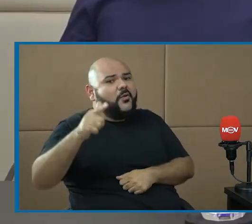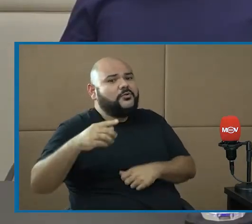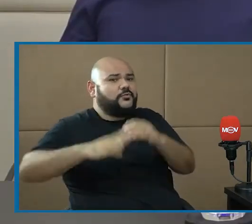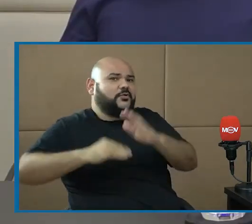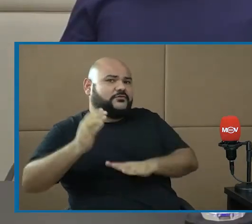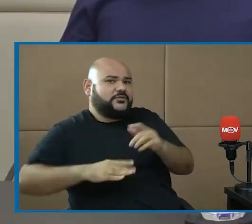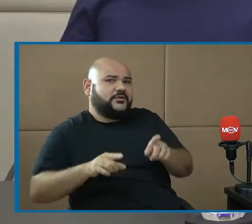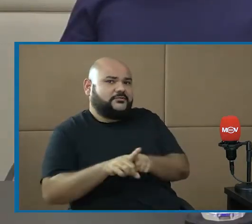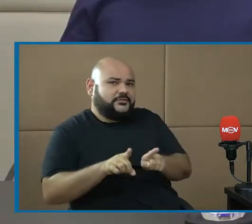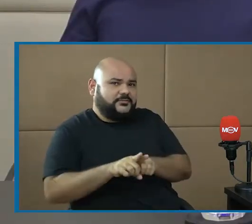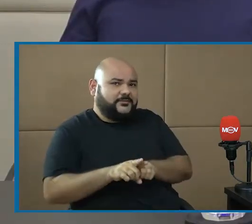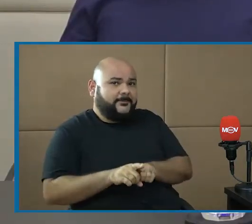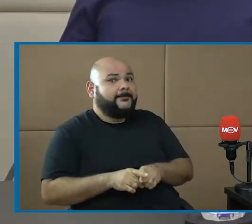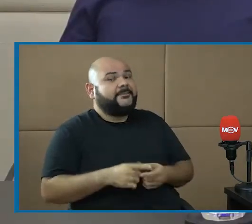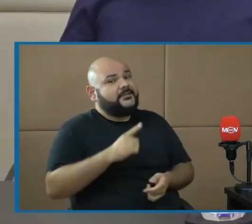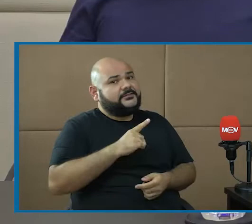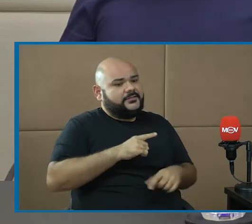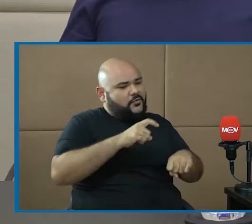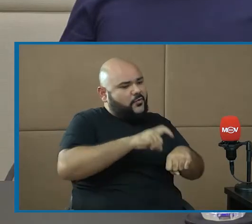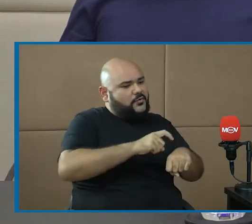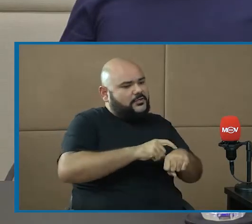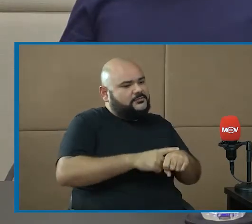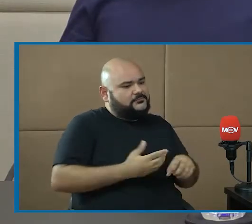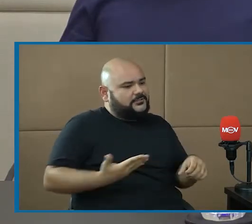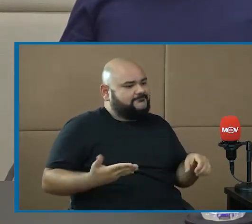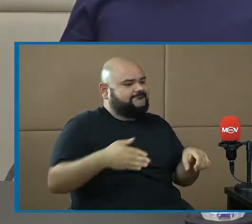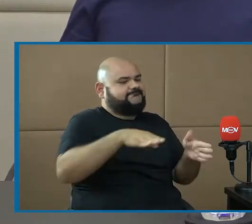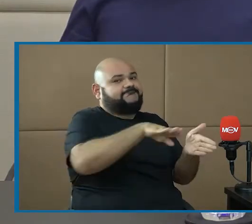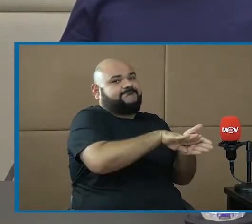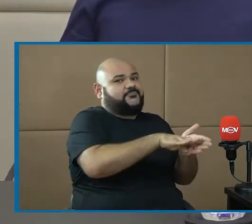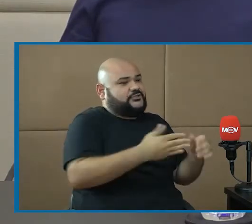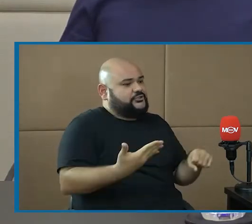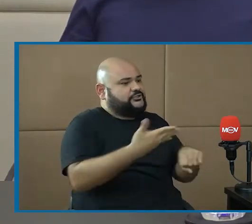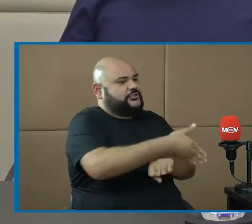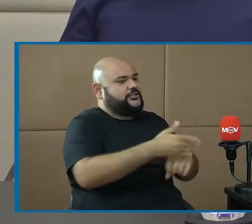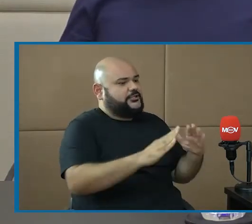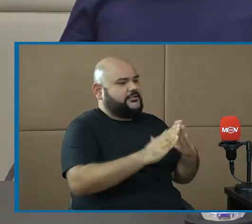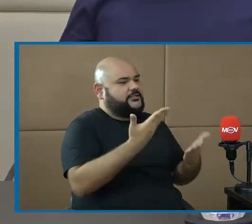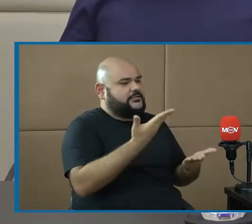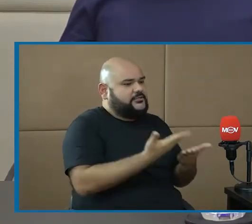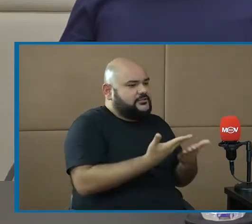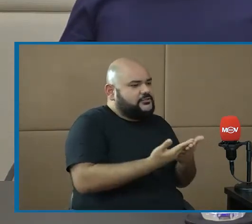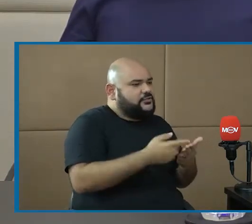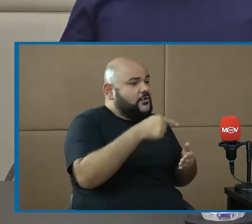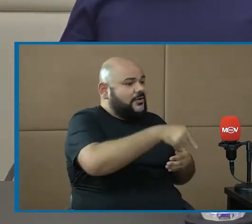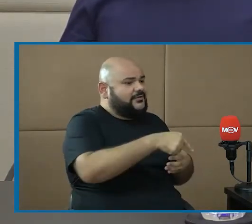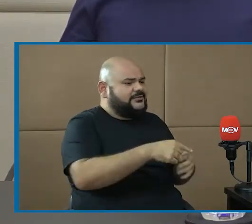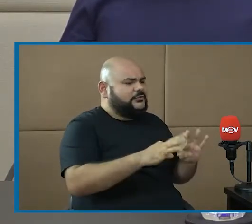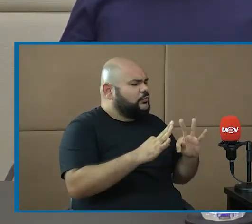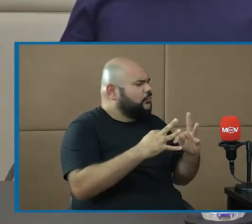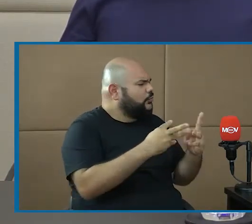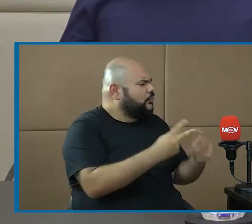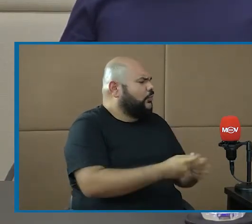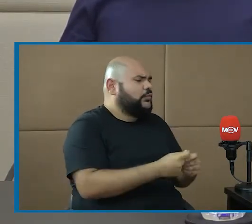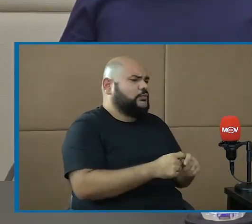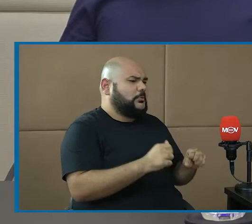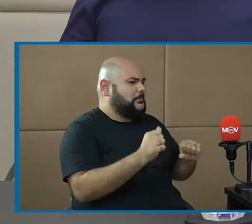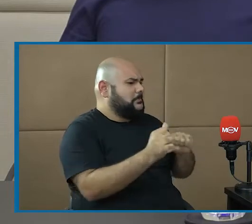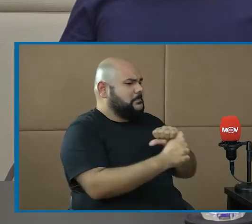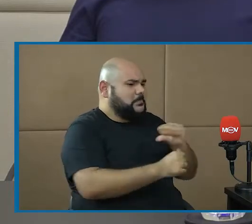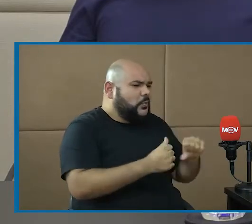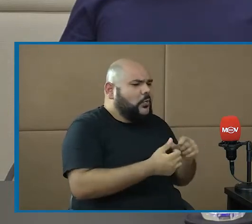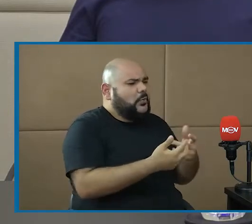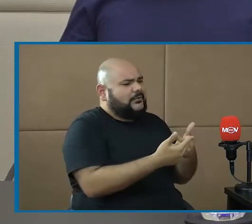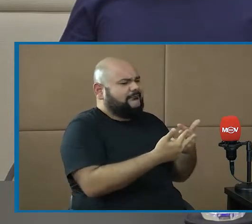sinal da entrada e o sinal da saída. Quando o aluno entra na escola, ele está naquela realidade, aquele